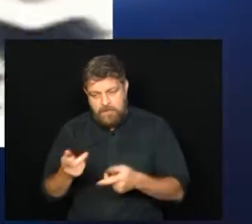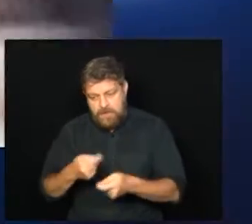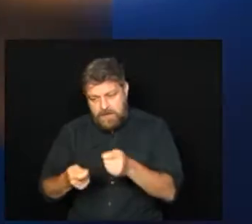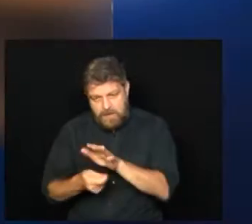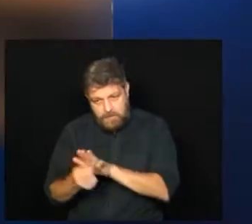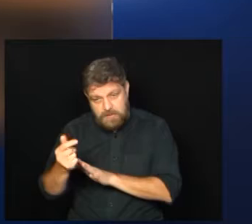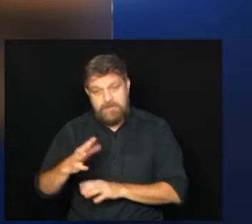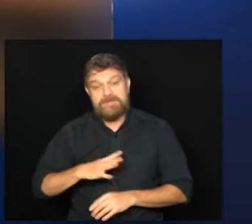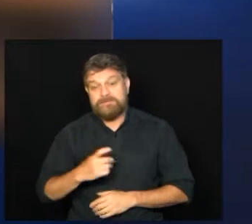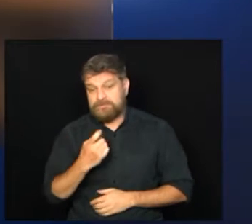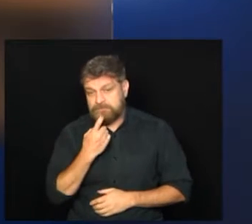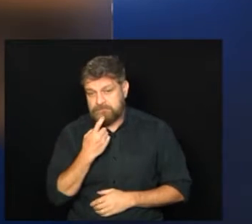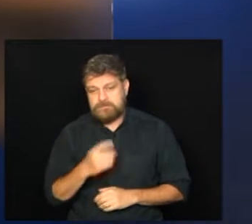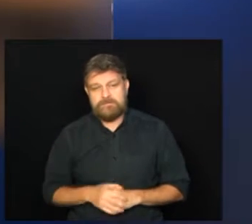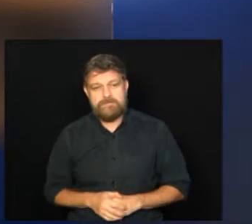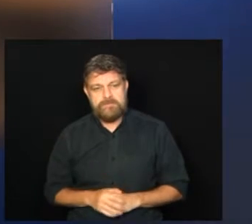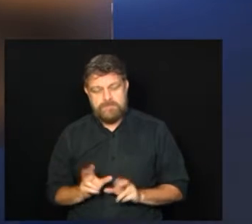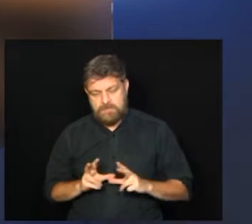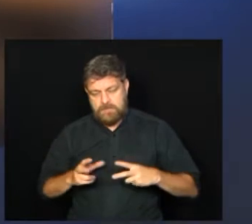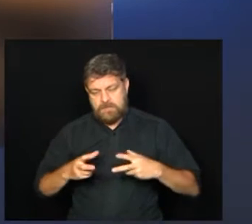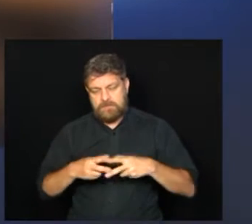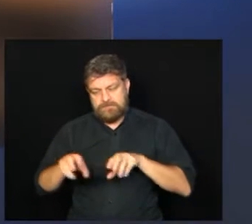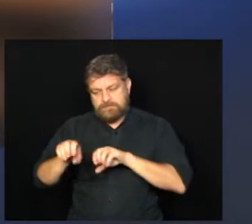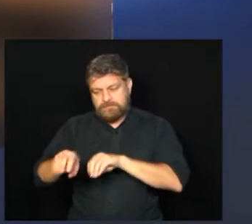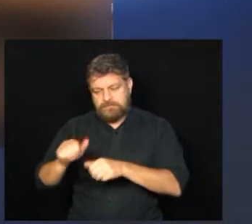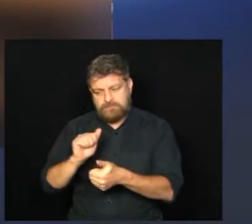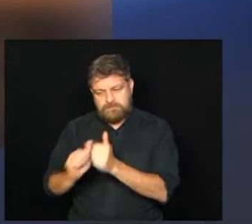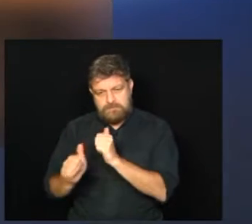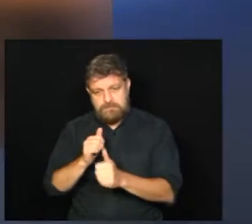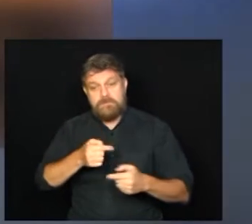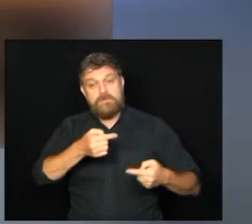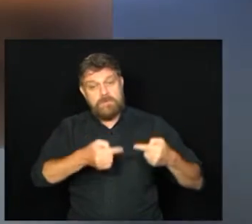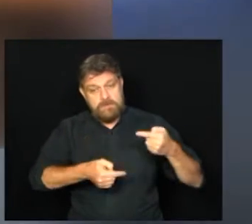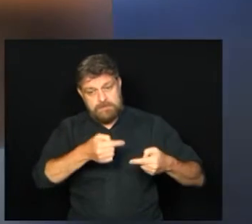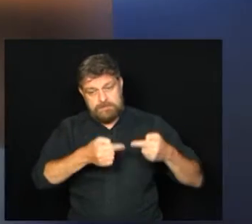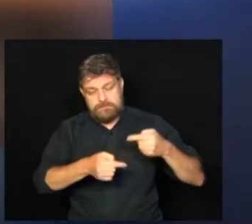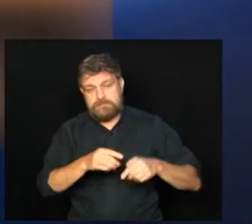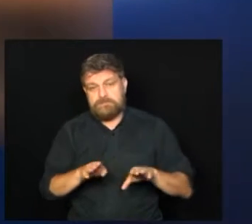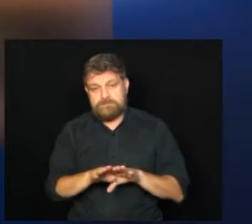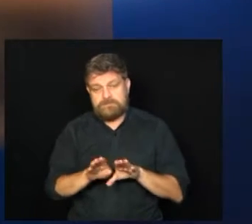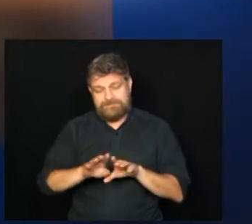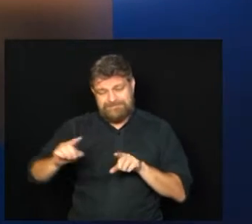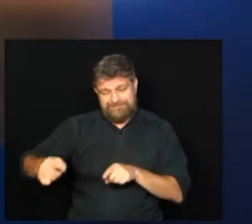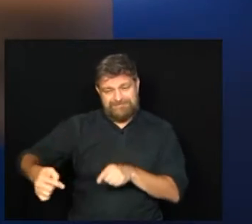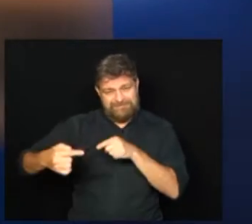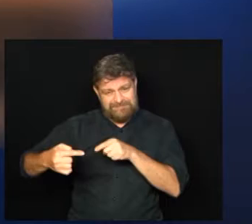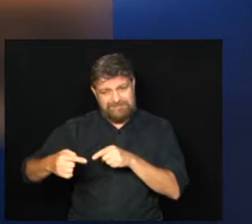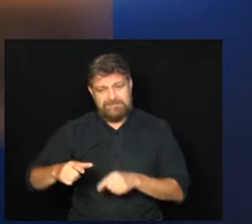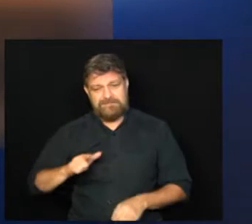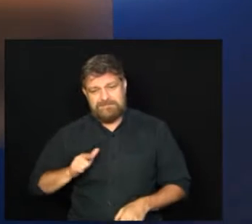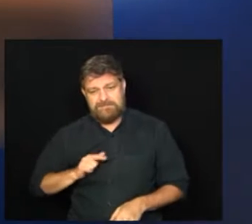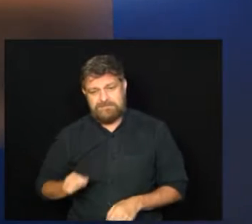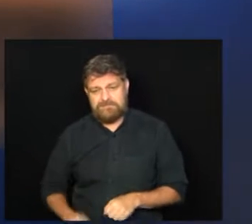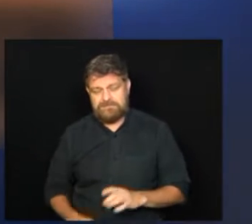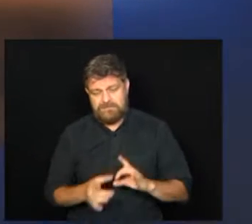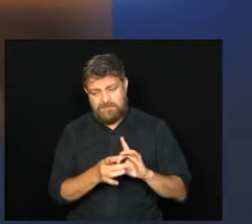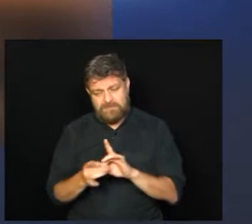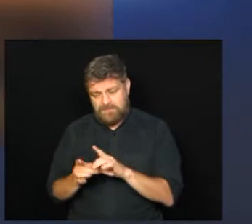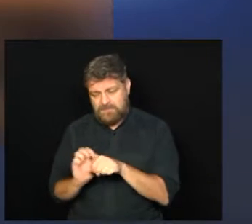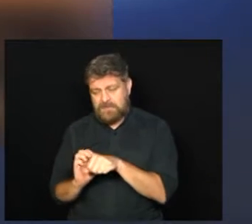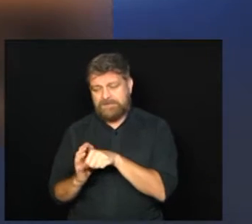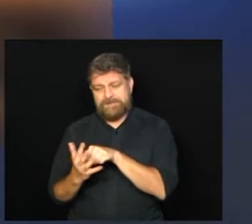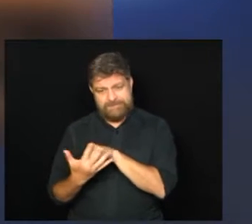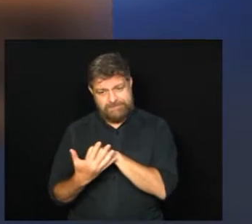município. Comissão de Educação e Esporte debate os desafios a serem enfrentados no contexto deixado